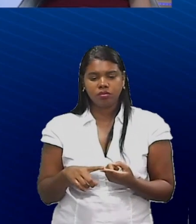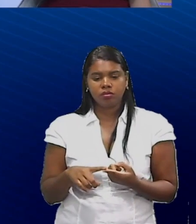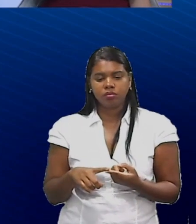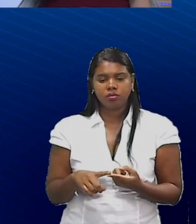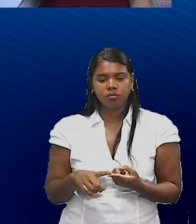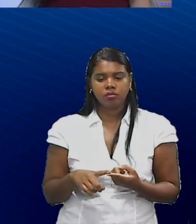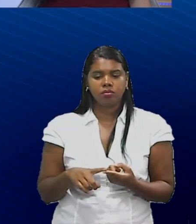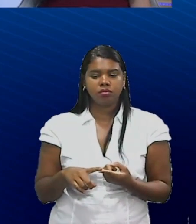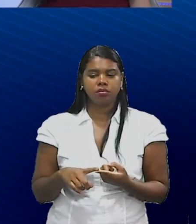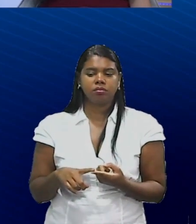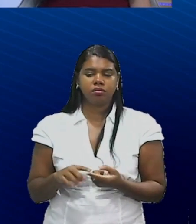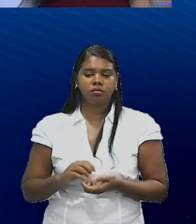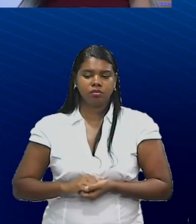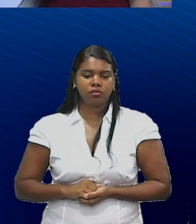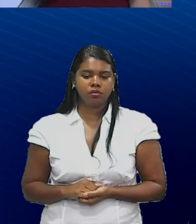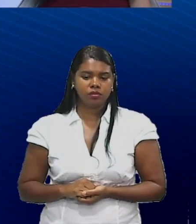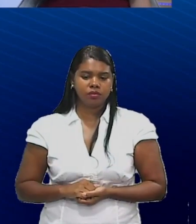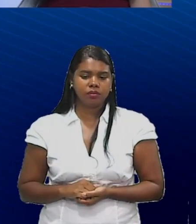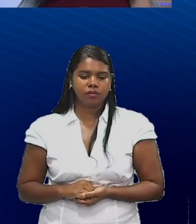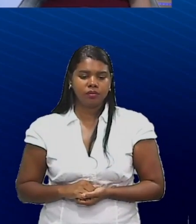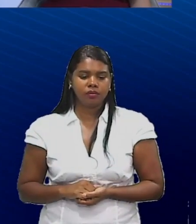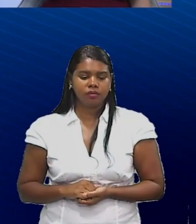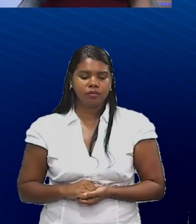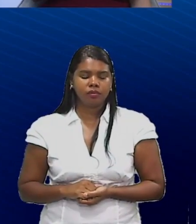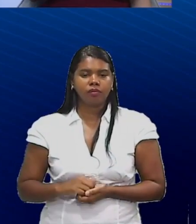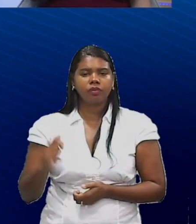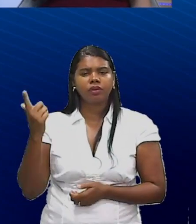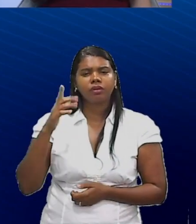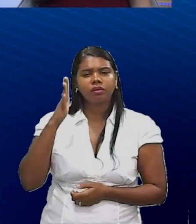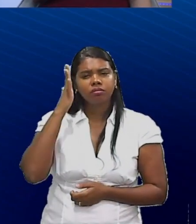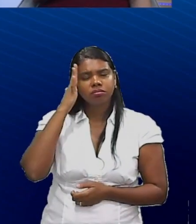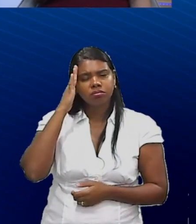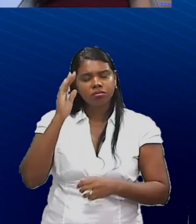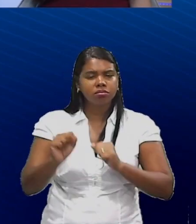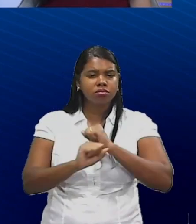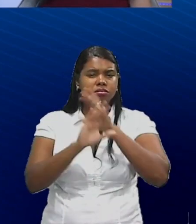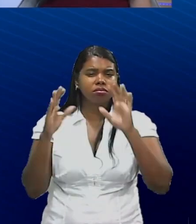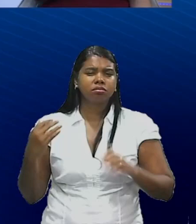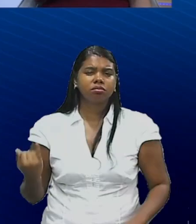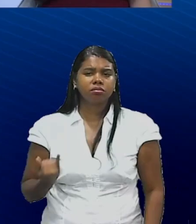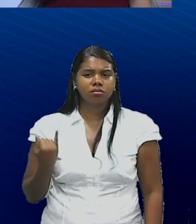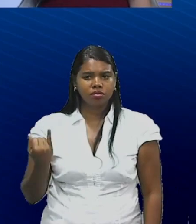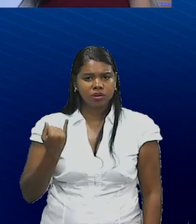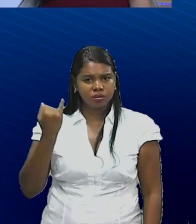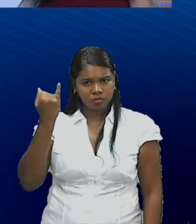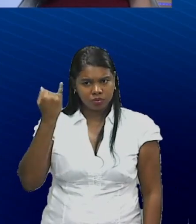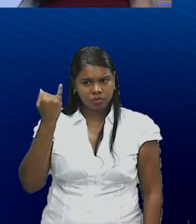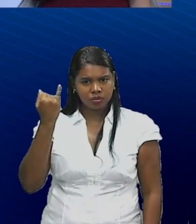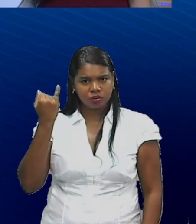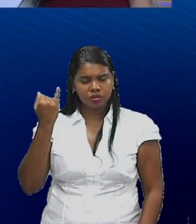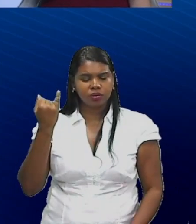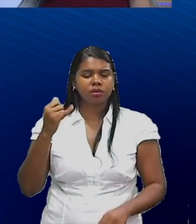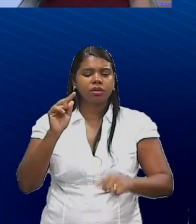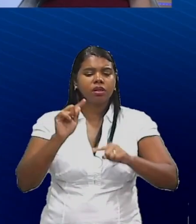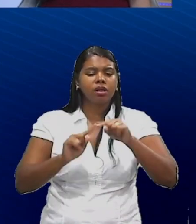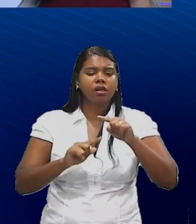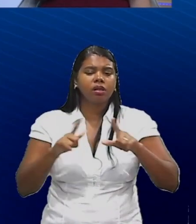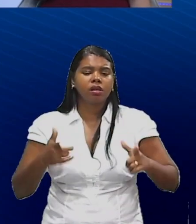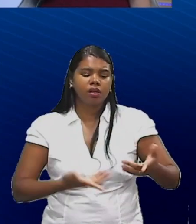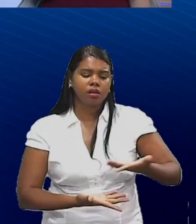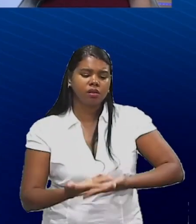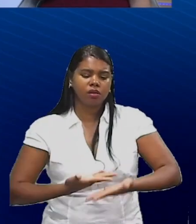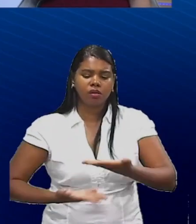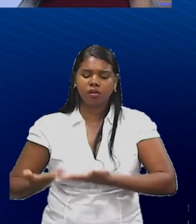vamos dizer assim, ele consiga entender a importância, né, daquela marca, do produto, do